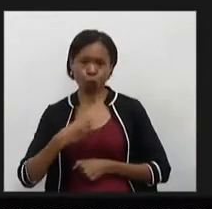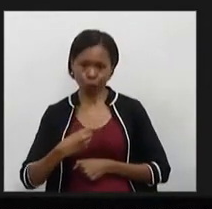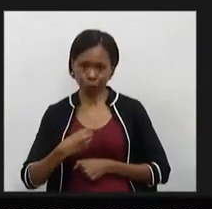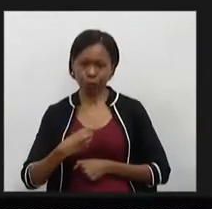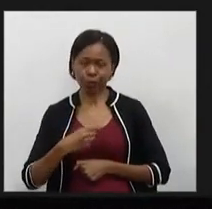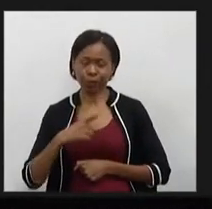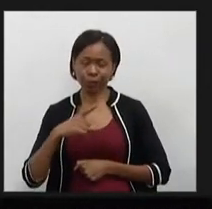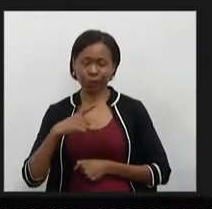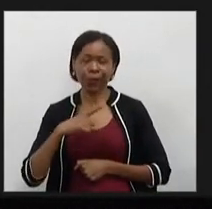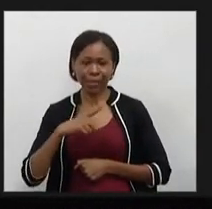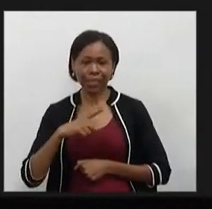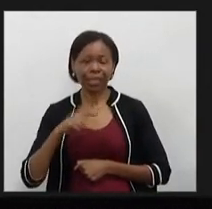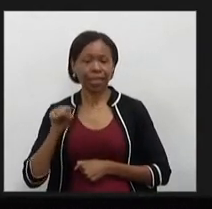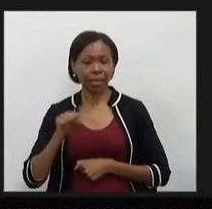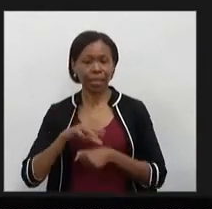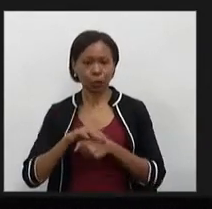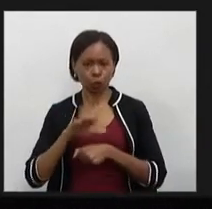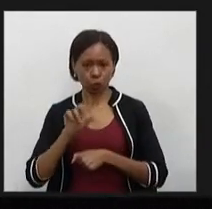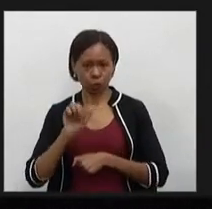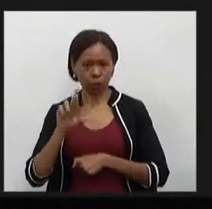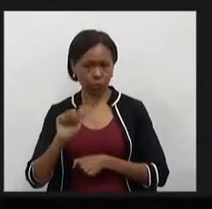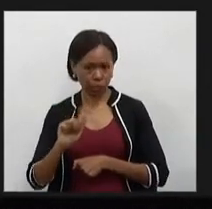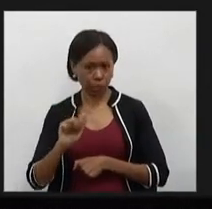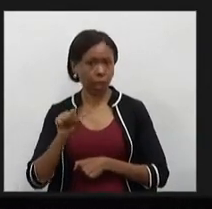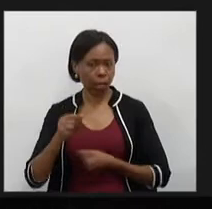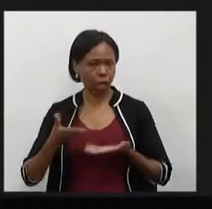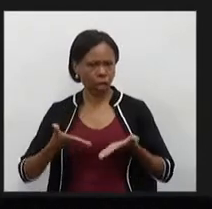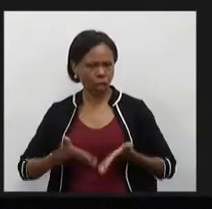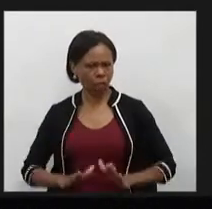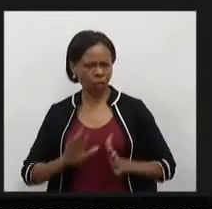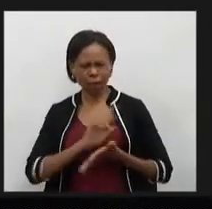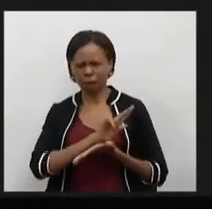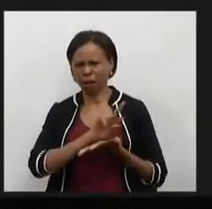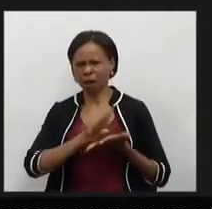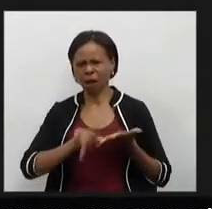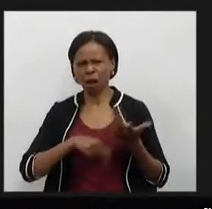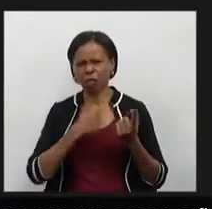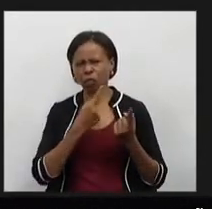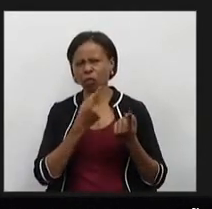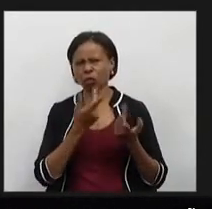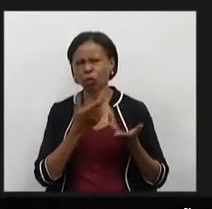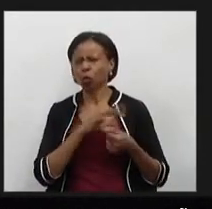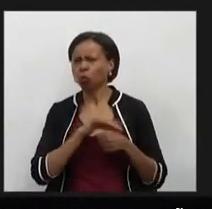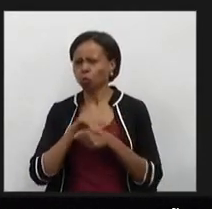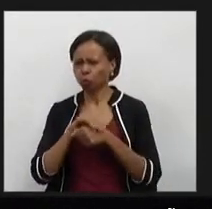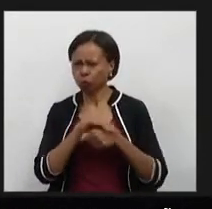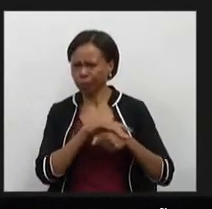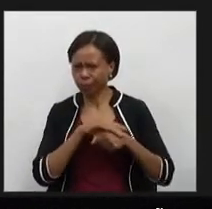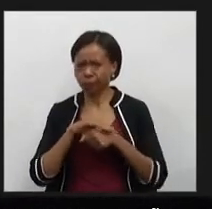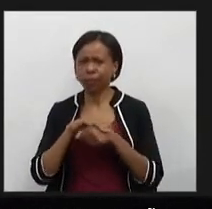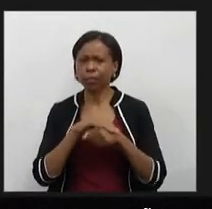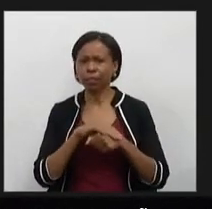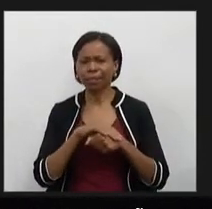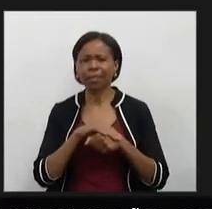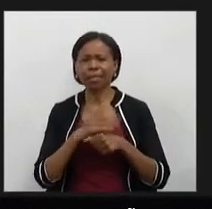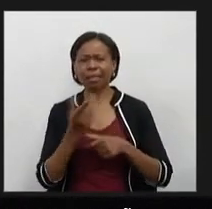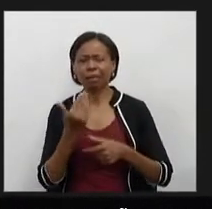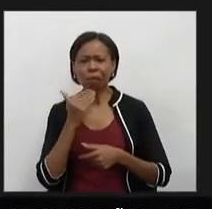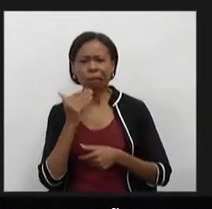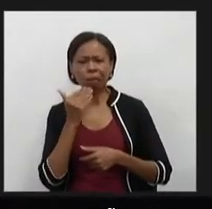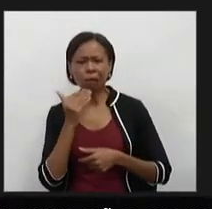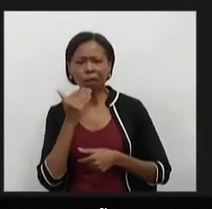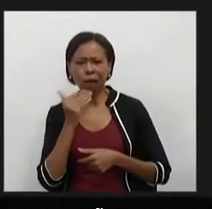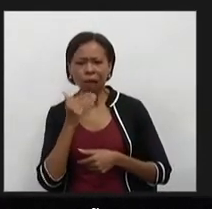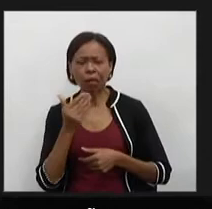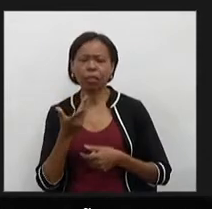Moura, e ele nasceu com várias anomalias e de más formações congênitas, né?